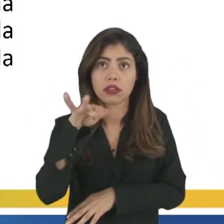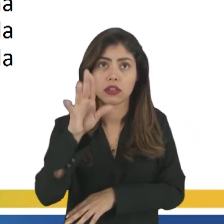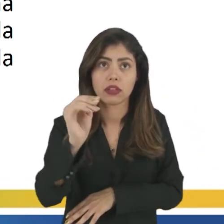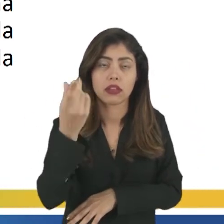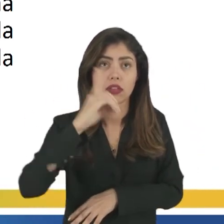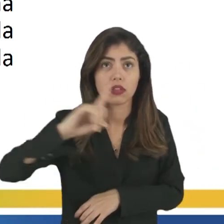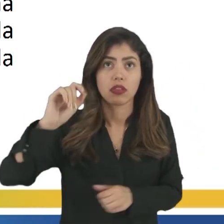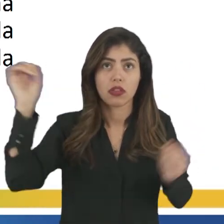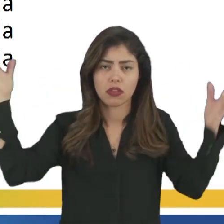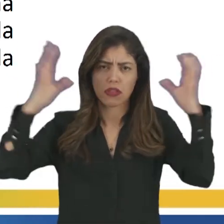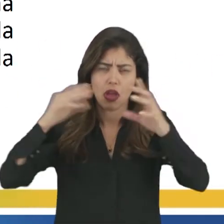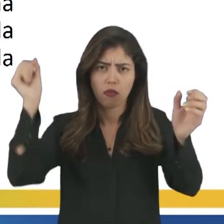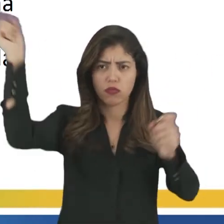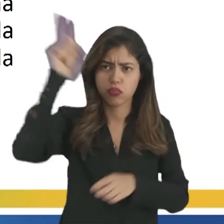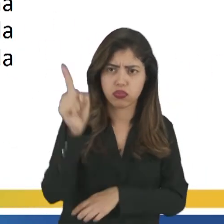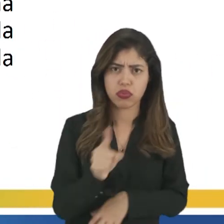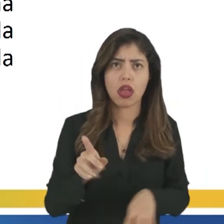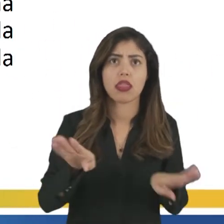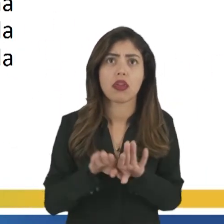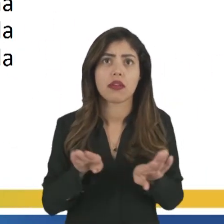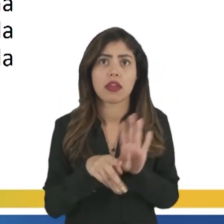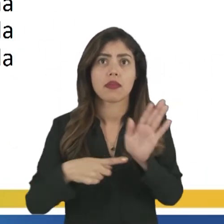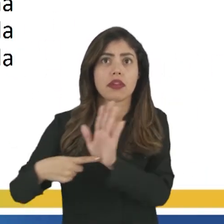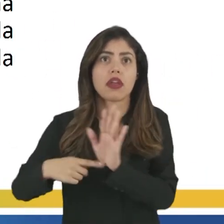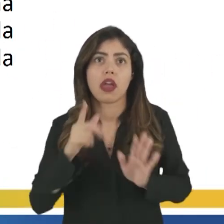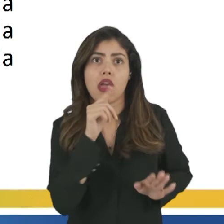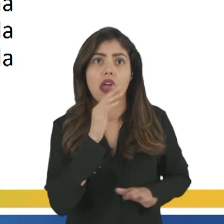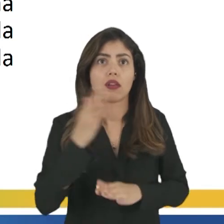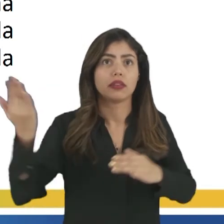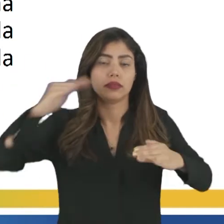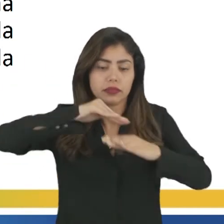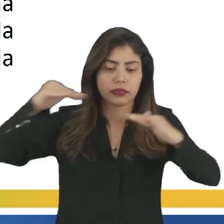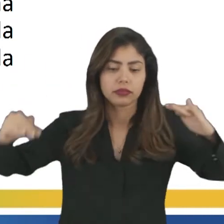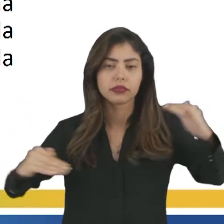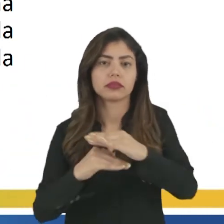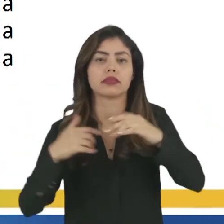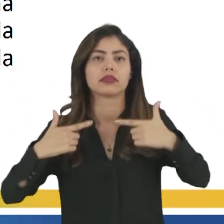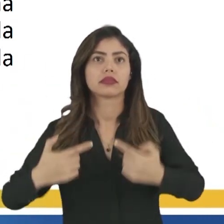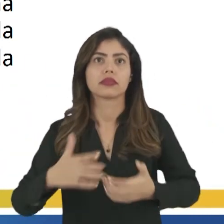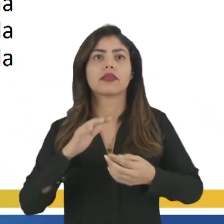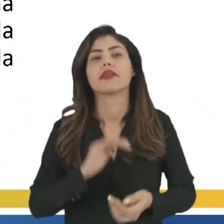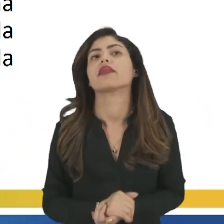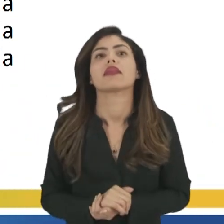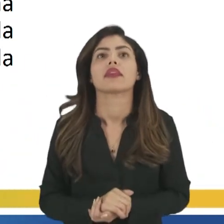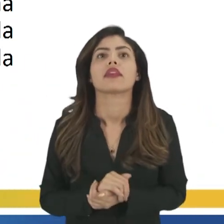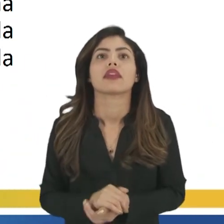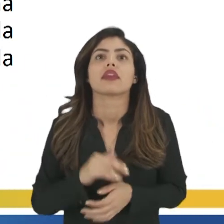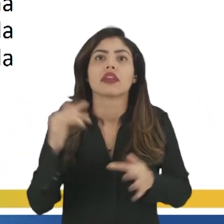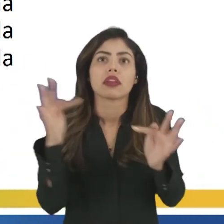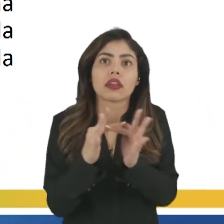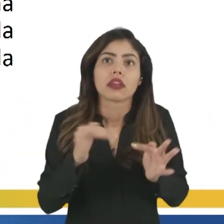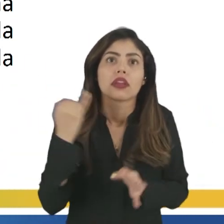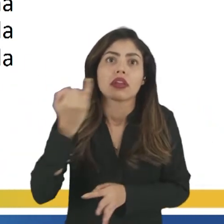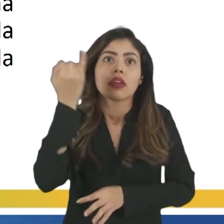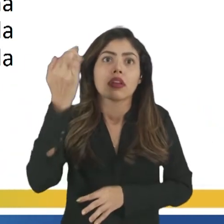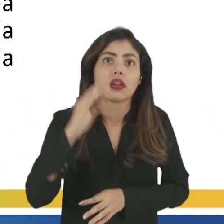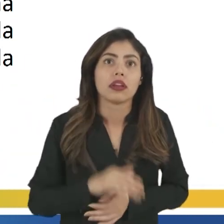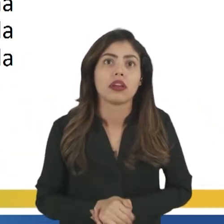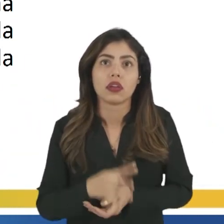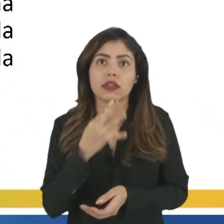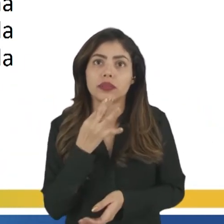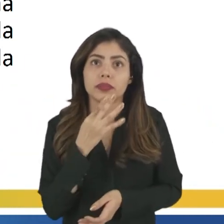e da chuva, representava as águas subterrâneas e a guerra. A divindade fenícia mais importante era Astarte, conhecida como a deusa